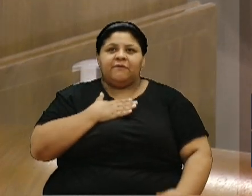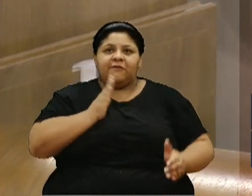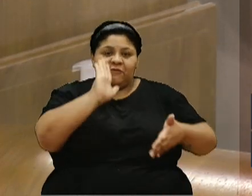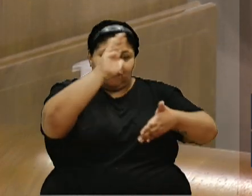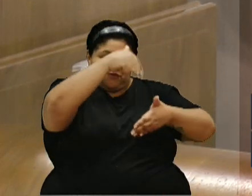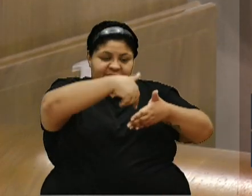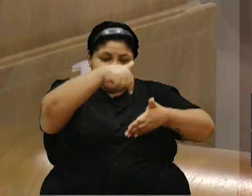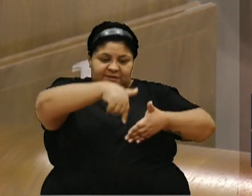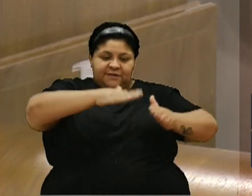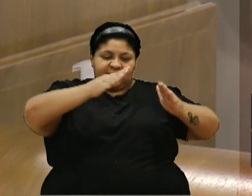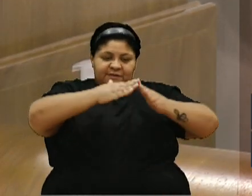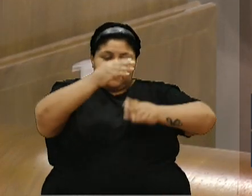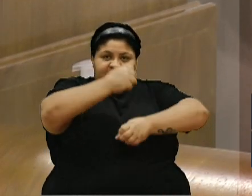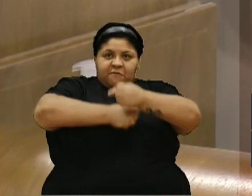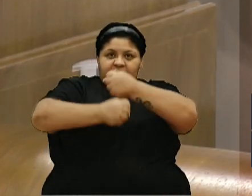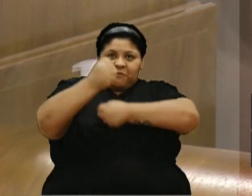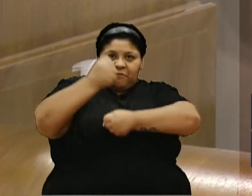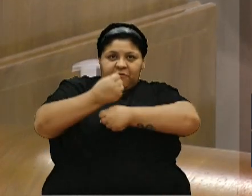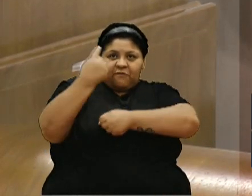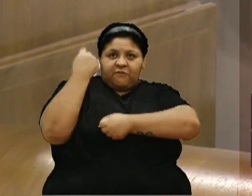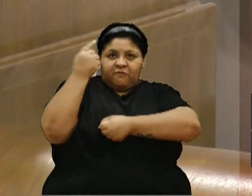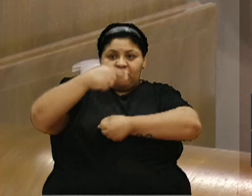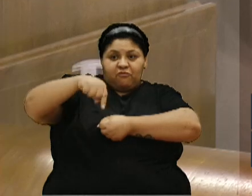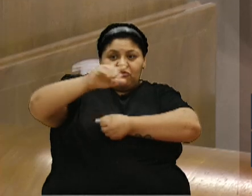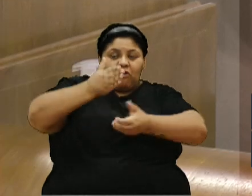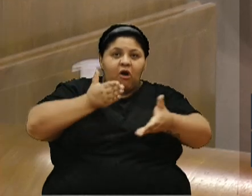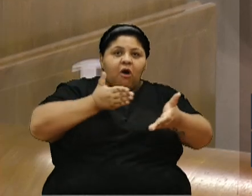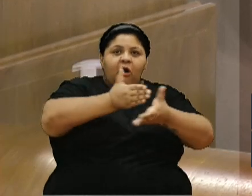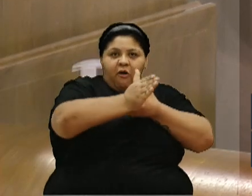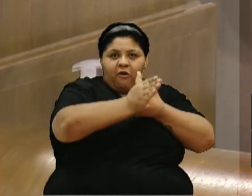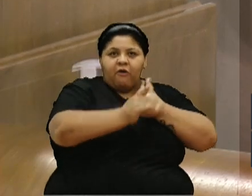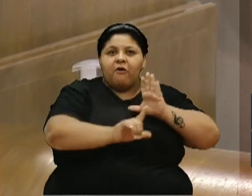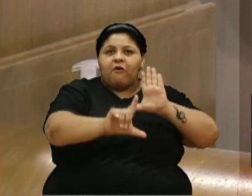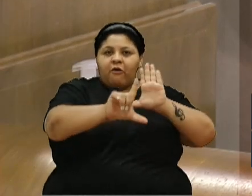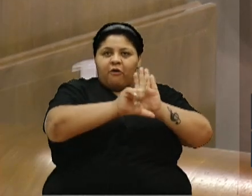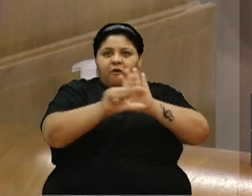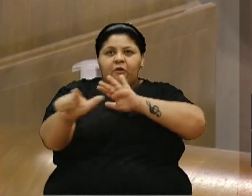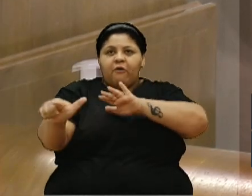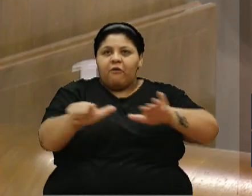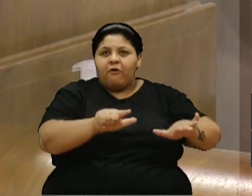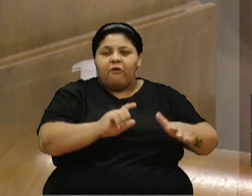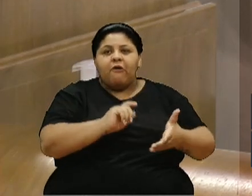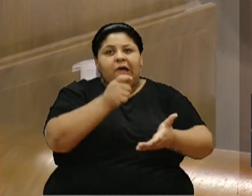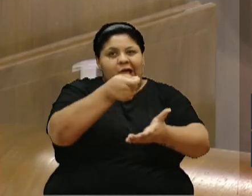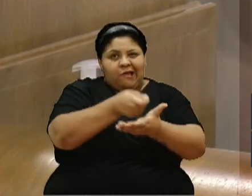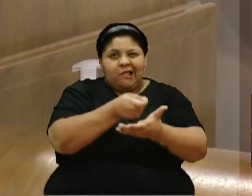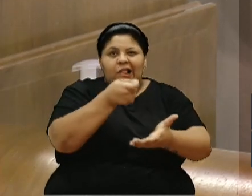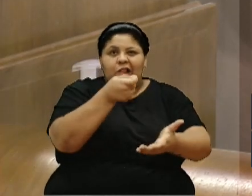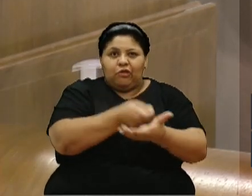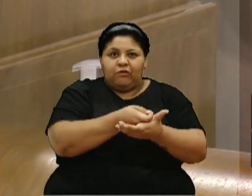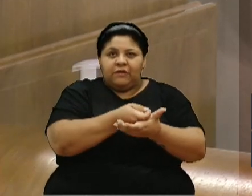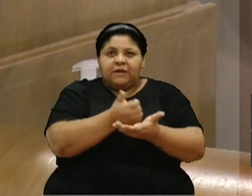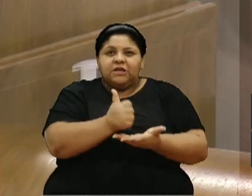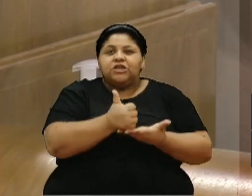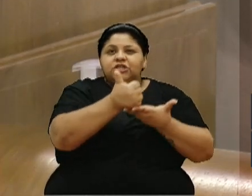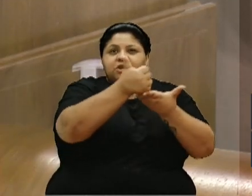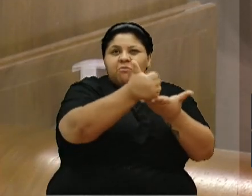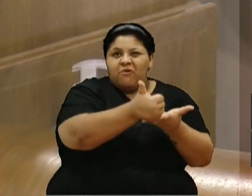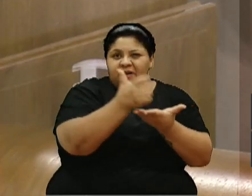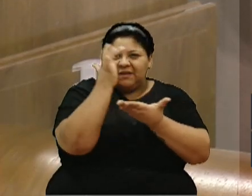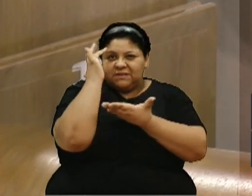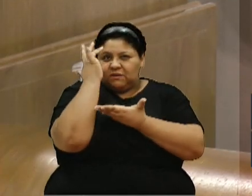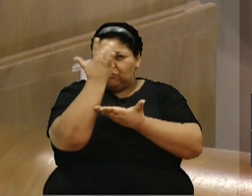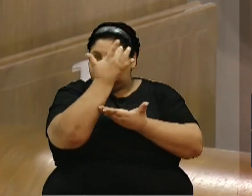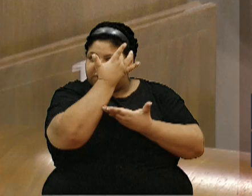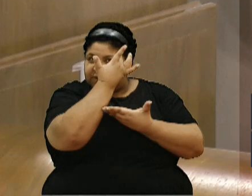desta casa, no ano passado, que nós aprovamos a lei da Semana da Luta Antimanicomial.